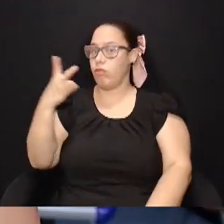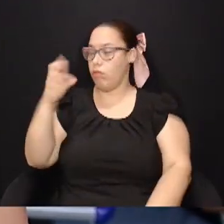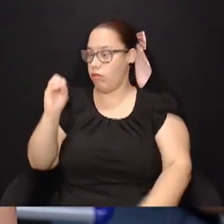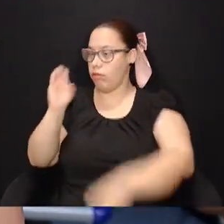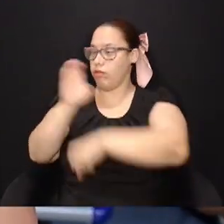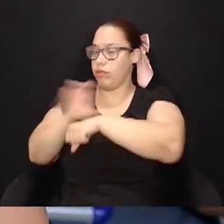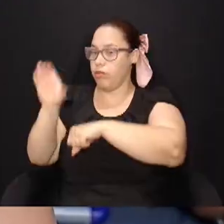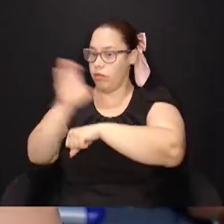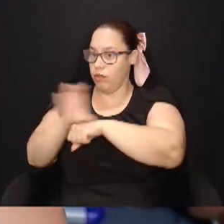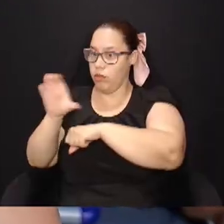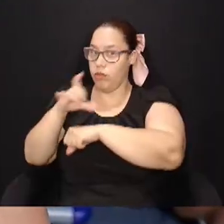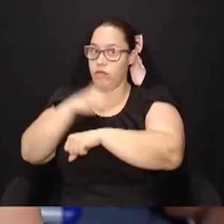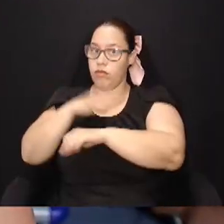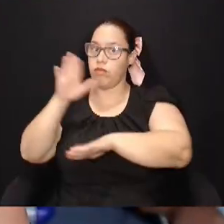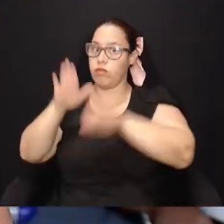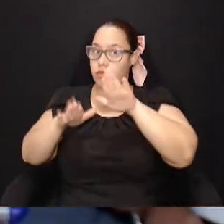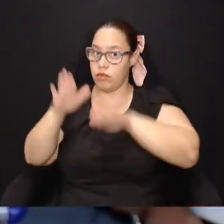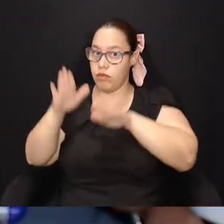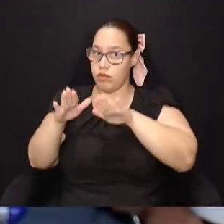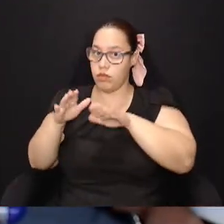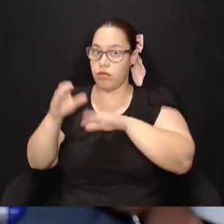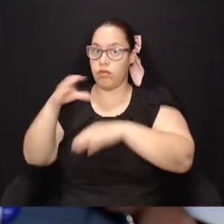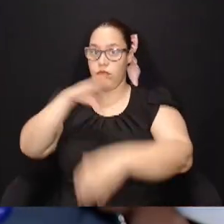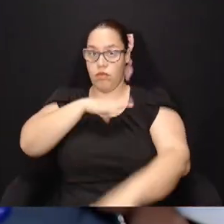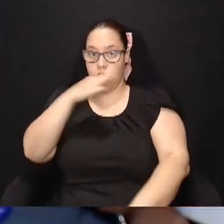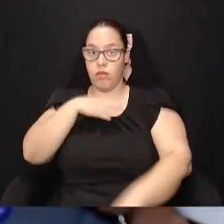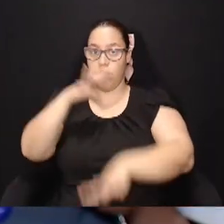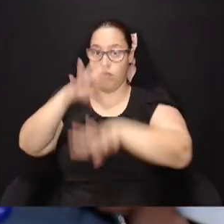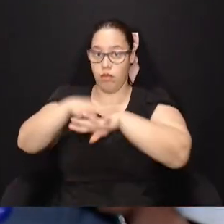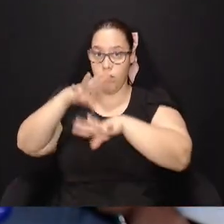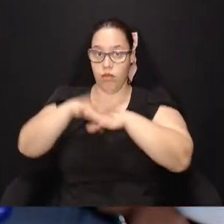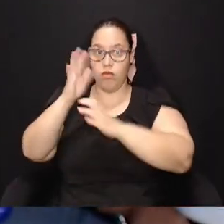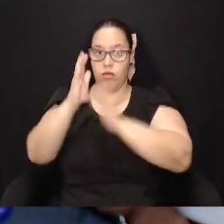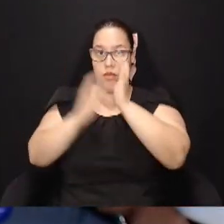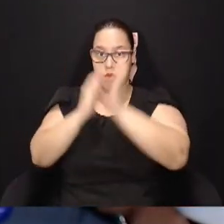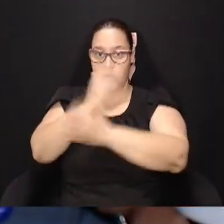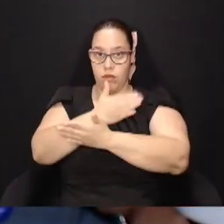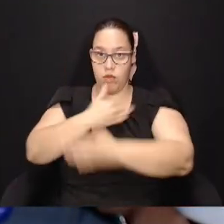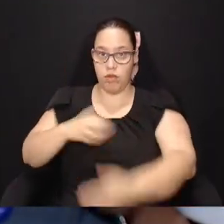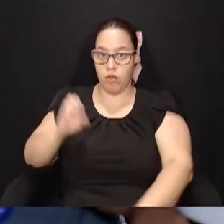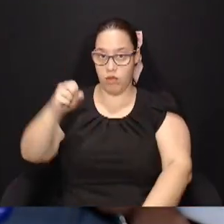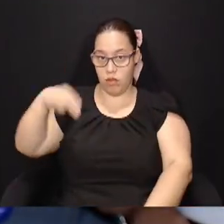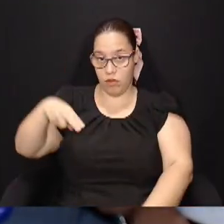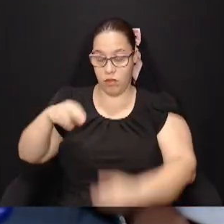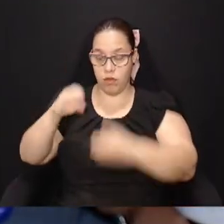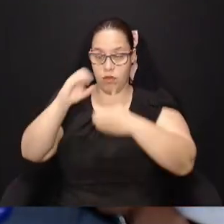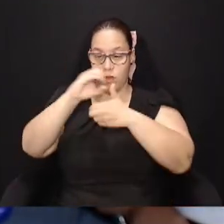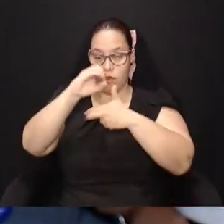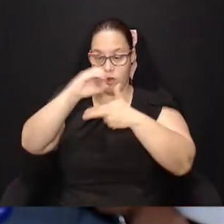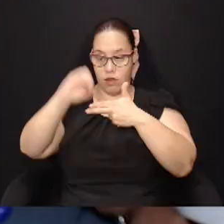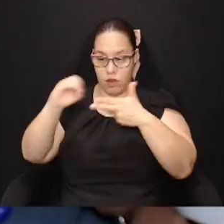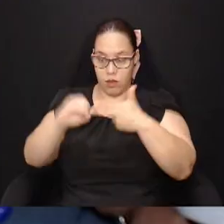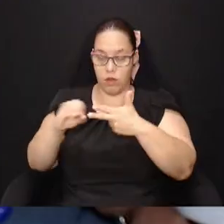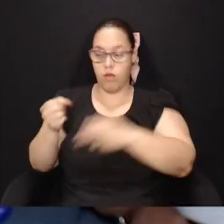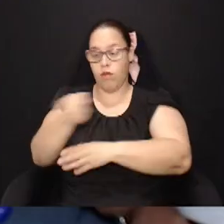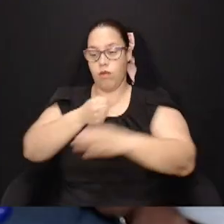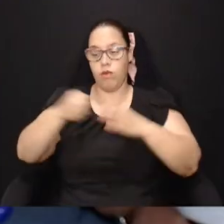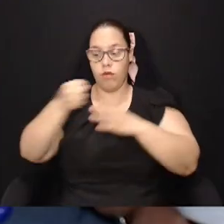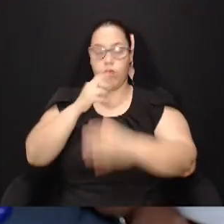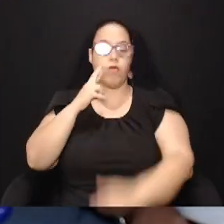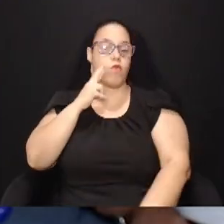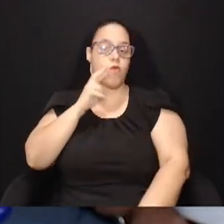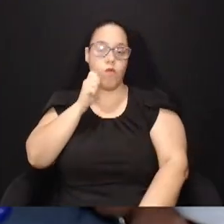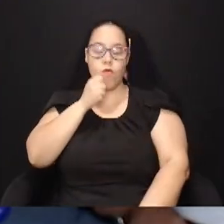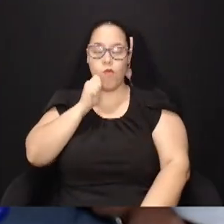entre eles português e matemática para concursos públicos e Enem, informática básica, padeiro e confeiteiro, cuidador de pessoas,